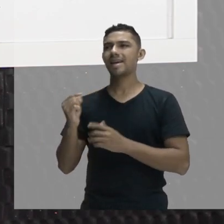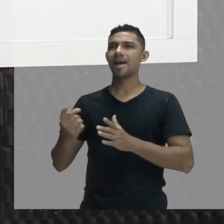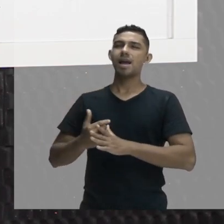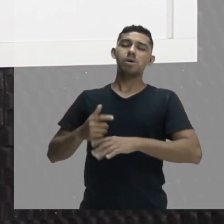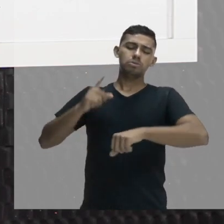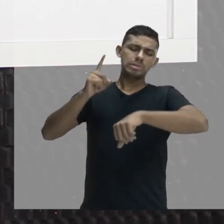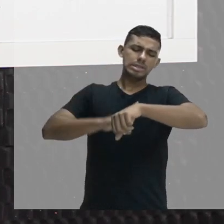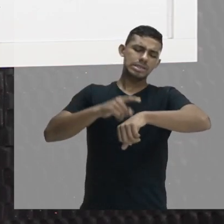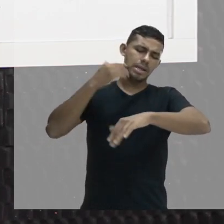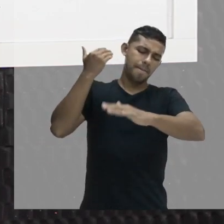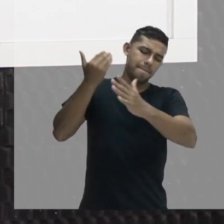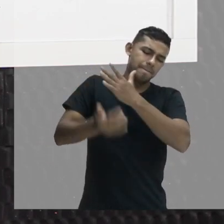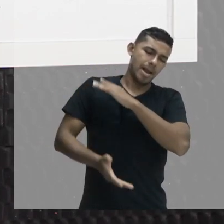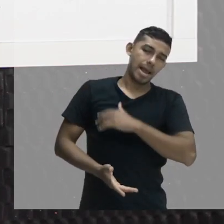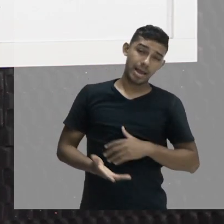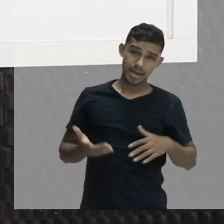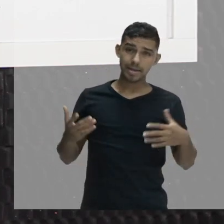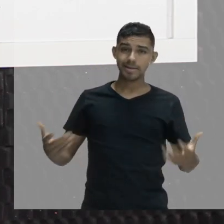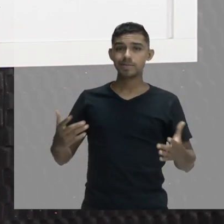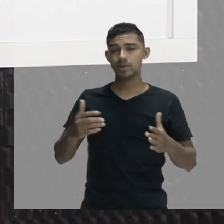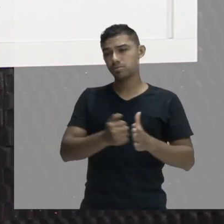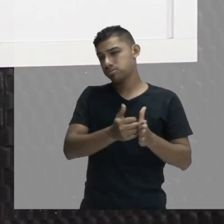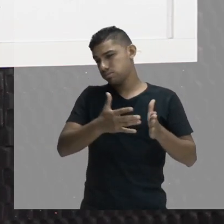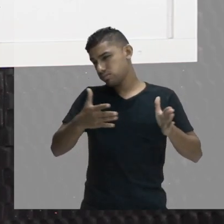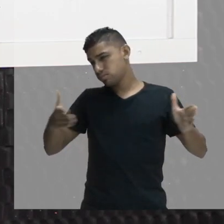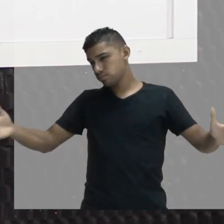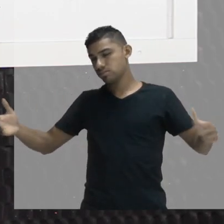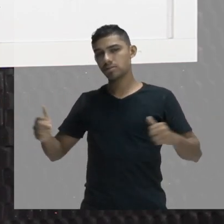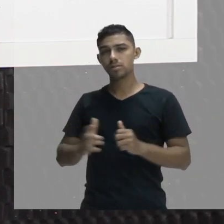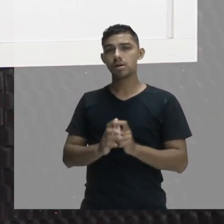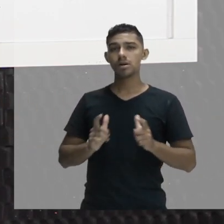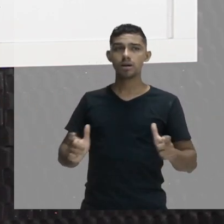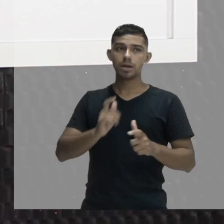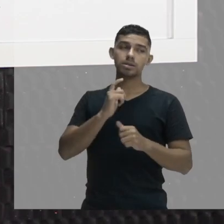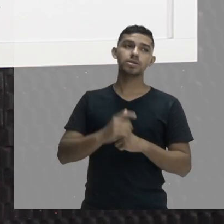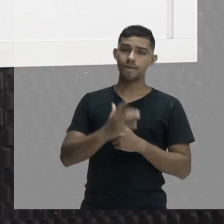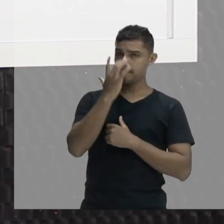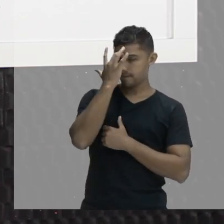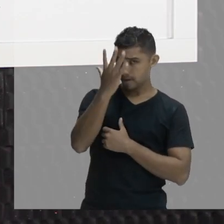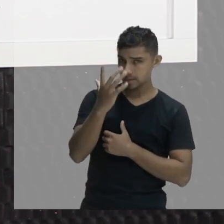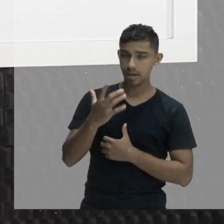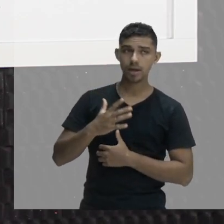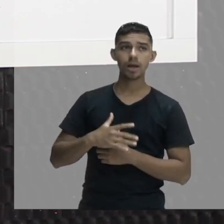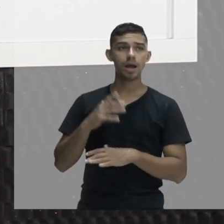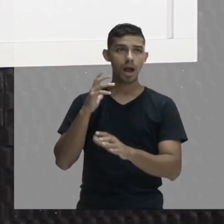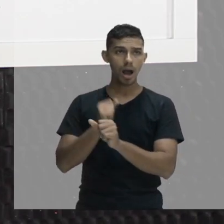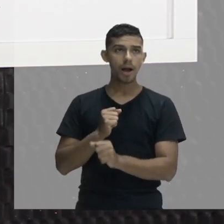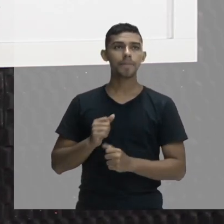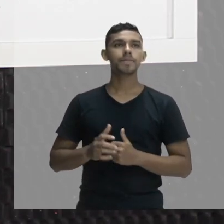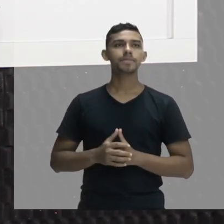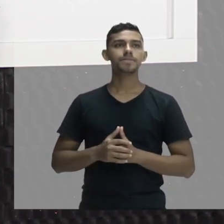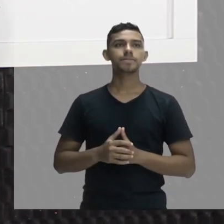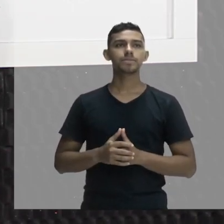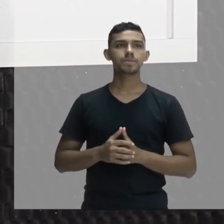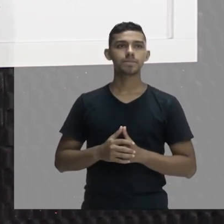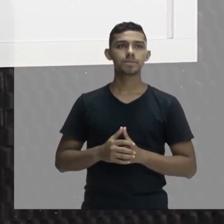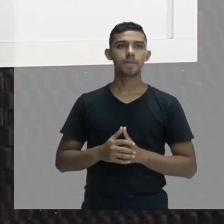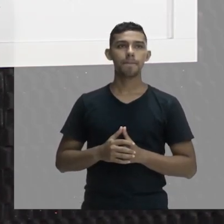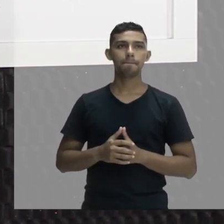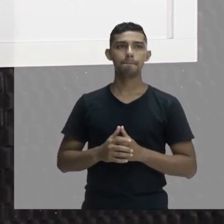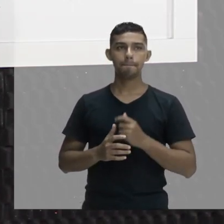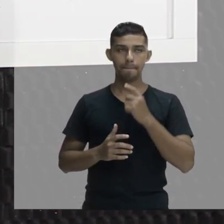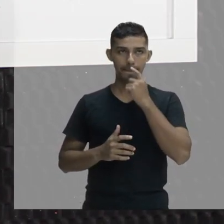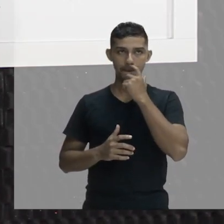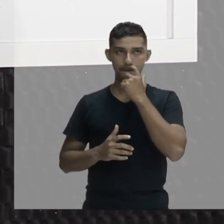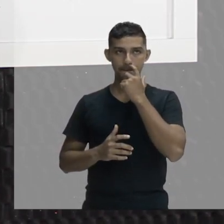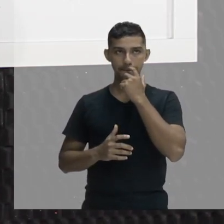fatorial e fazer essa divisão, isso aí vai dar um número muito grande, né? Então a gente facilita a nossa conta, né? Eu vou pegar aqui esse 20 e vou